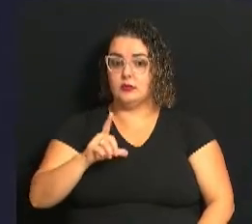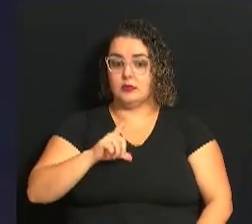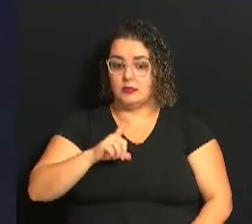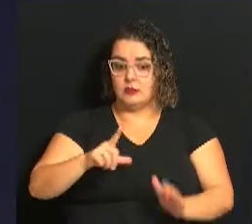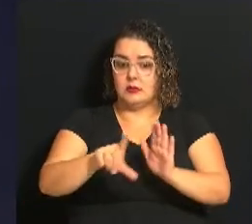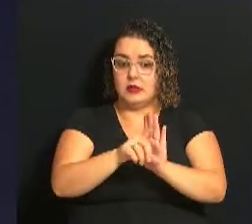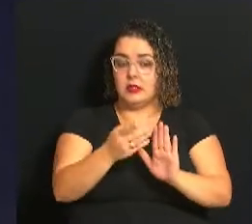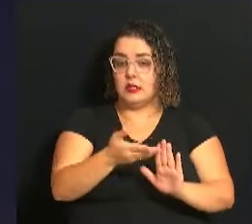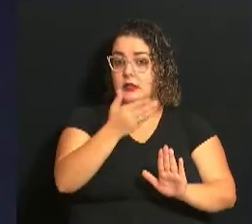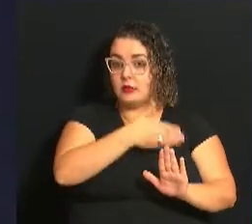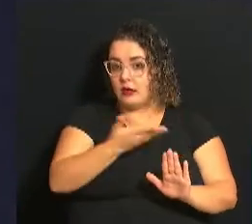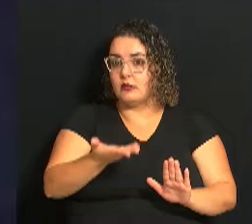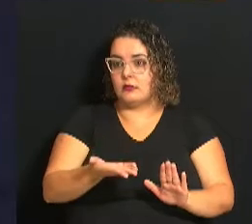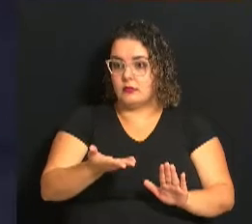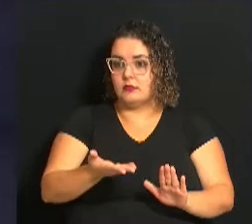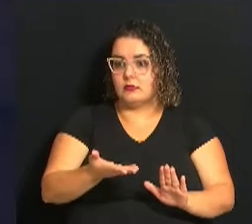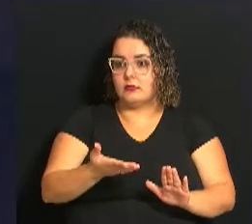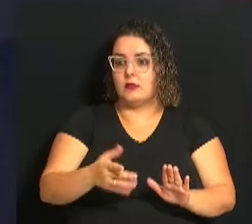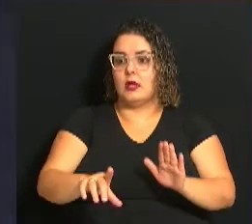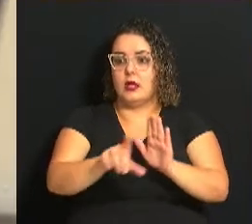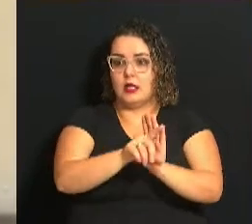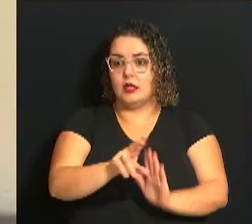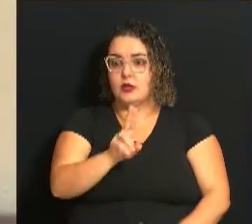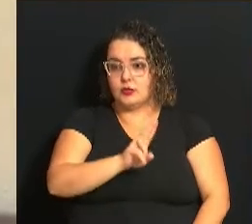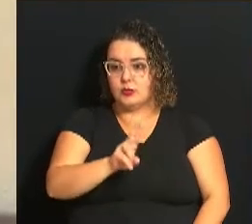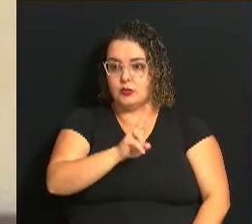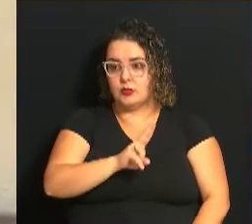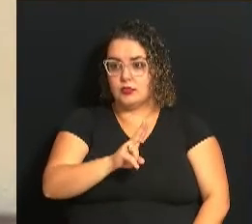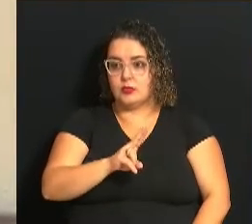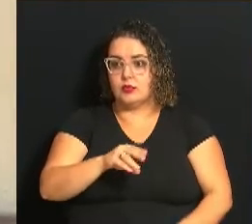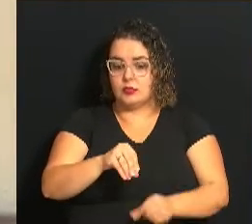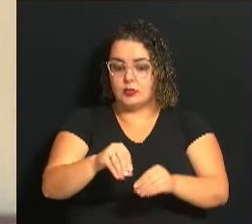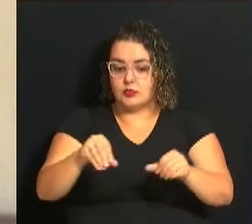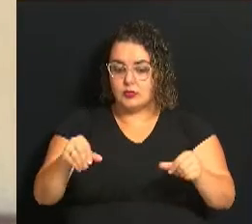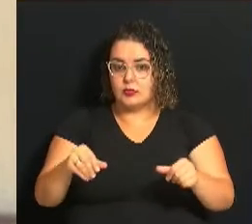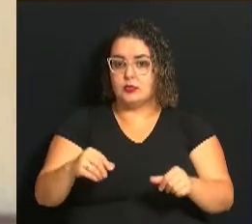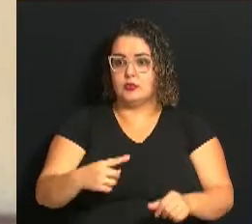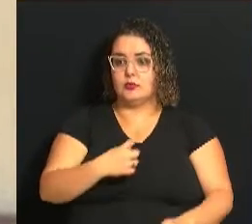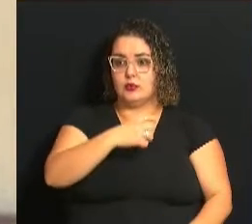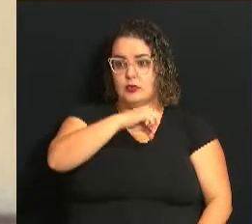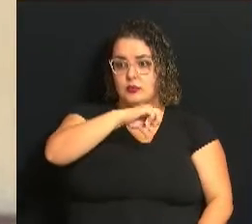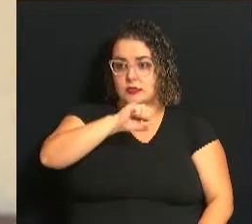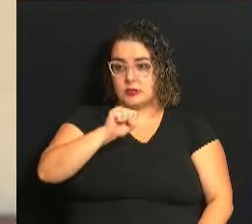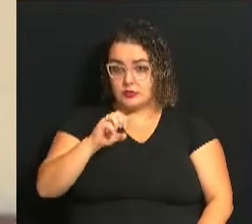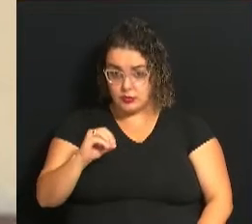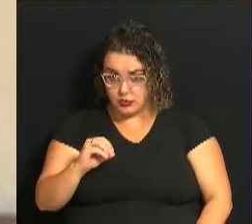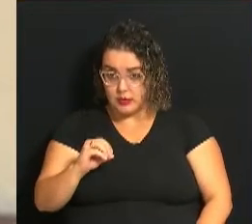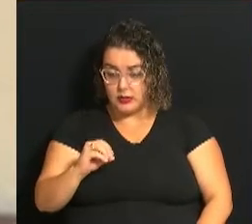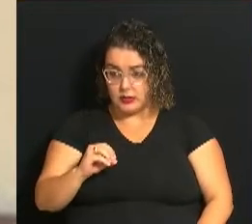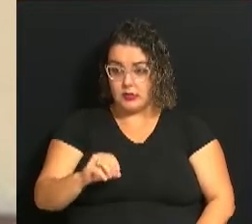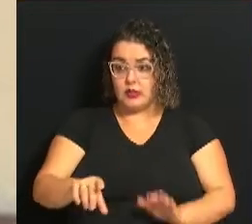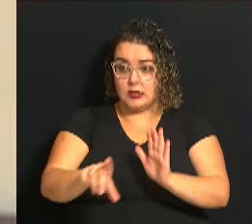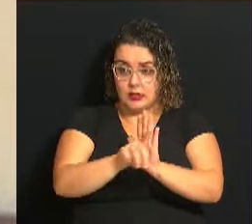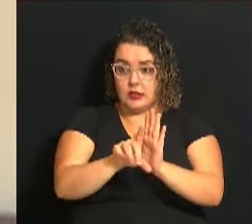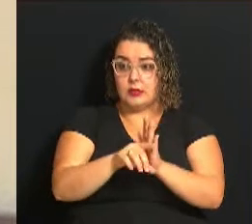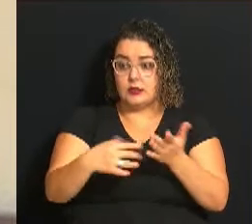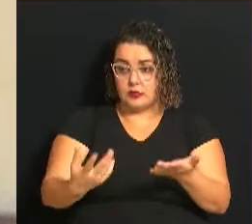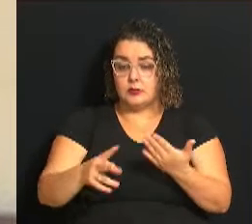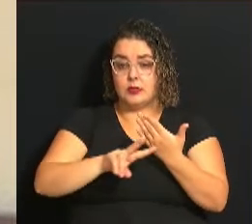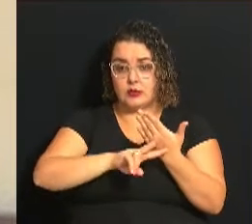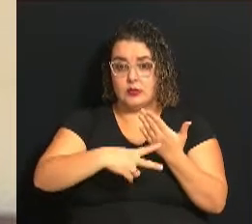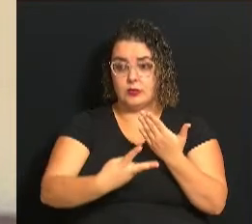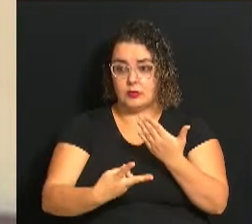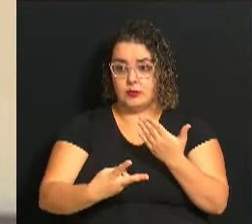que referenciava a lei de uso do solo antiga, né, da década de 80 no município, e essa legislação, por consequência da revogação